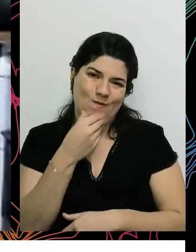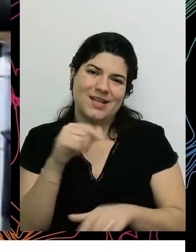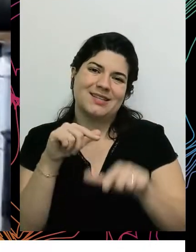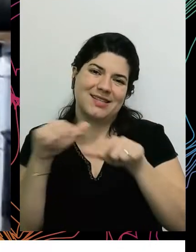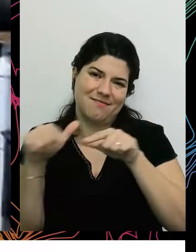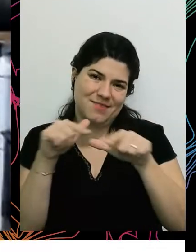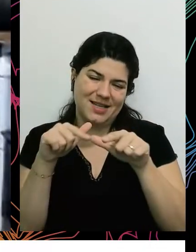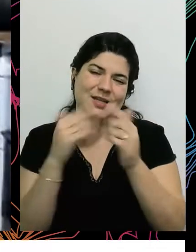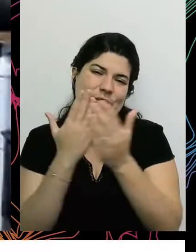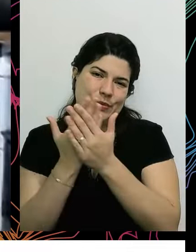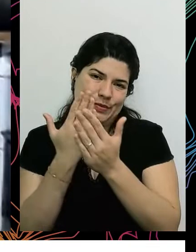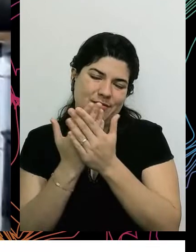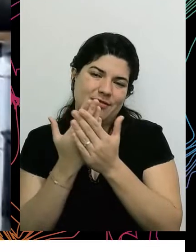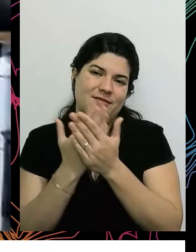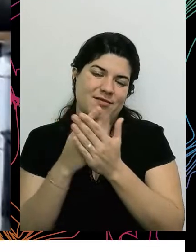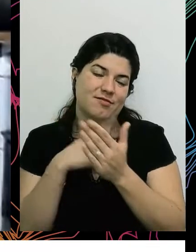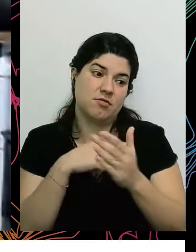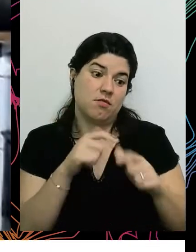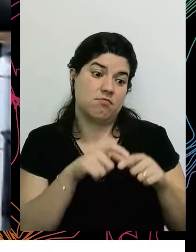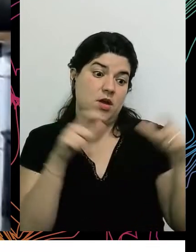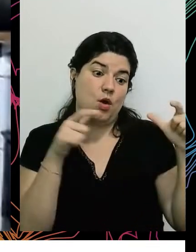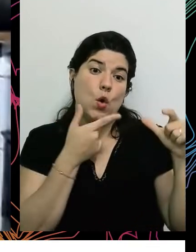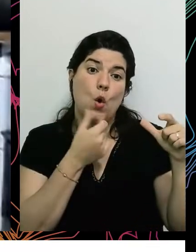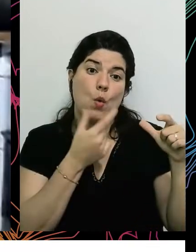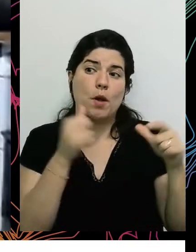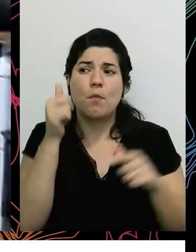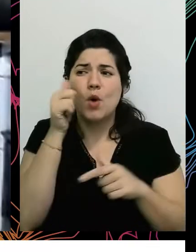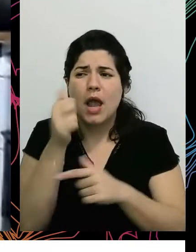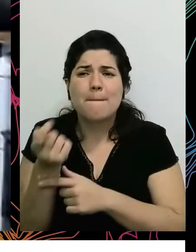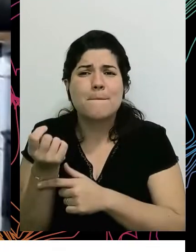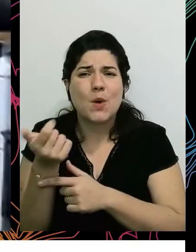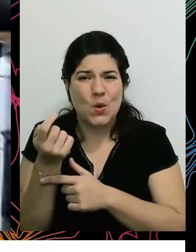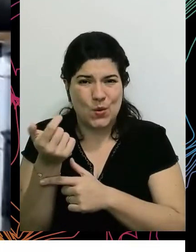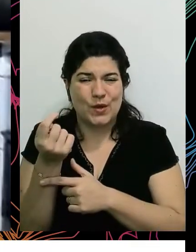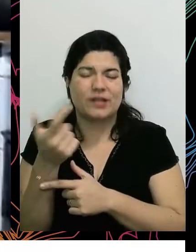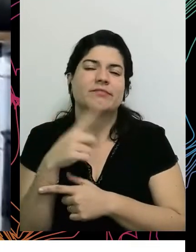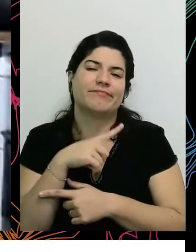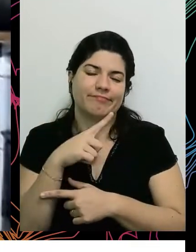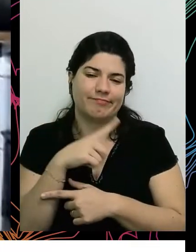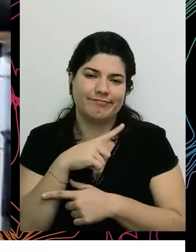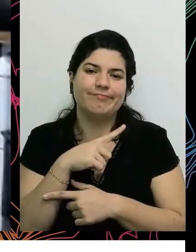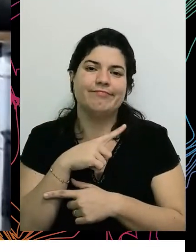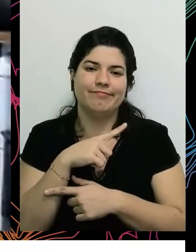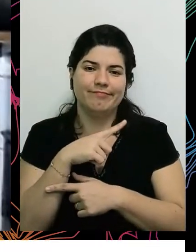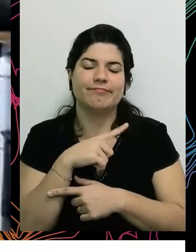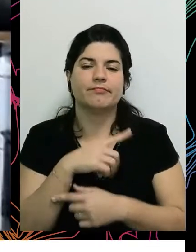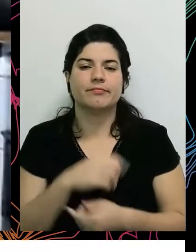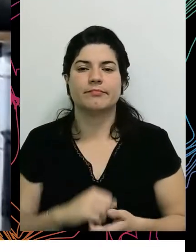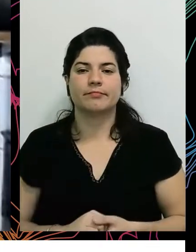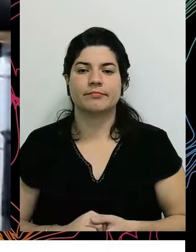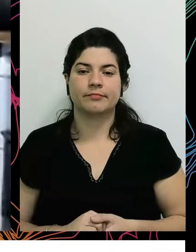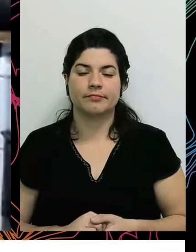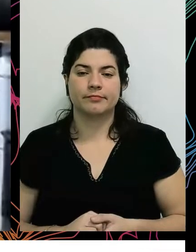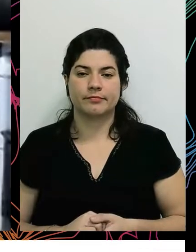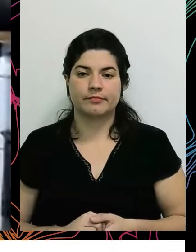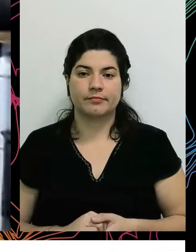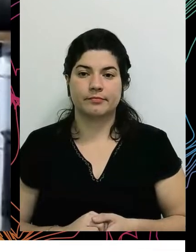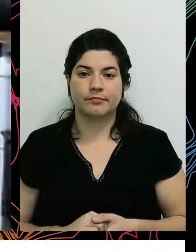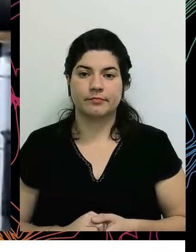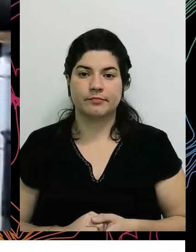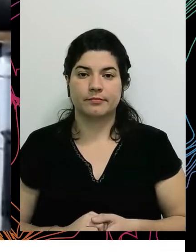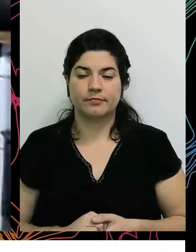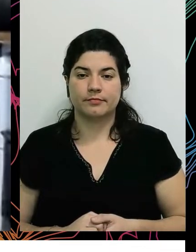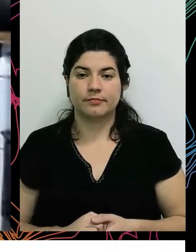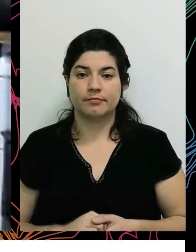do que feminino, né? Na turma eram pouquíssimas meninas, eram pouquíssimas mulheres. A